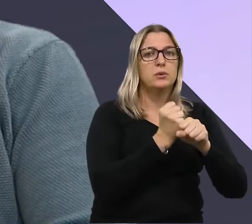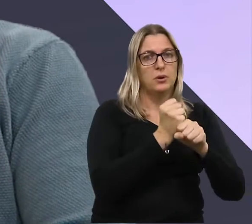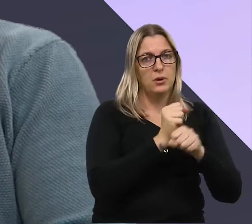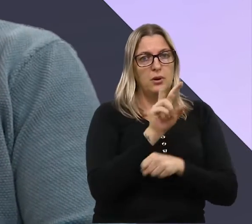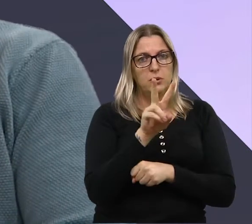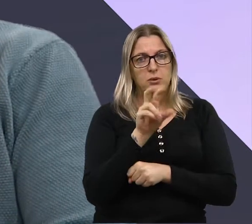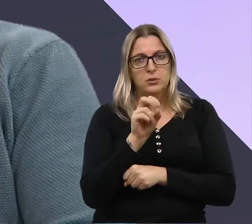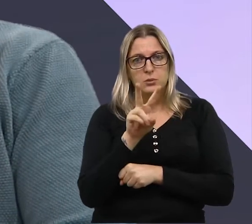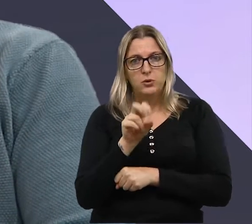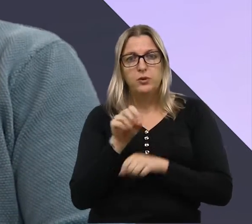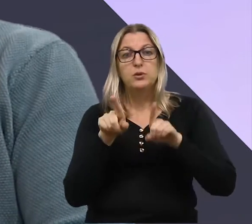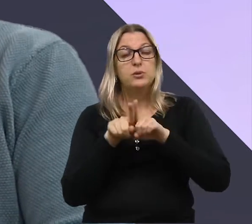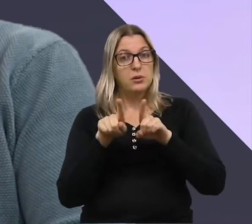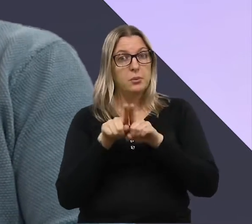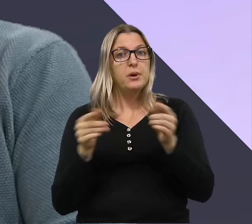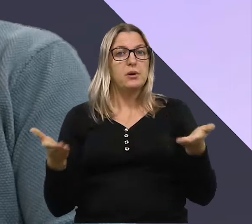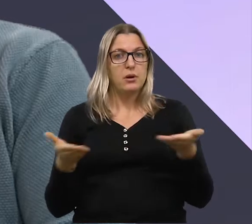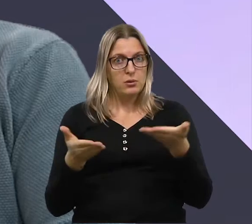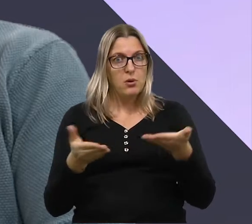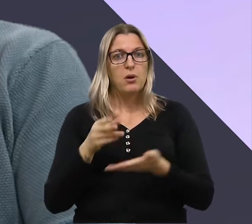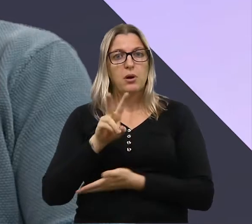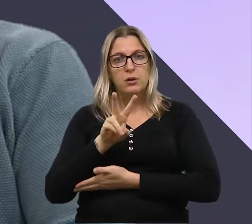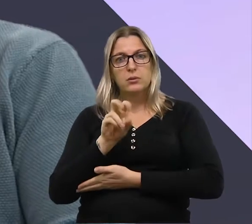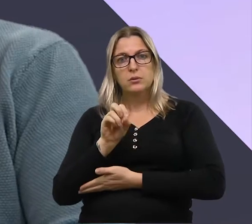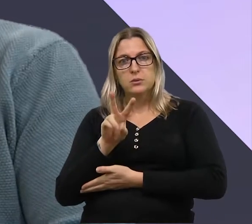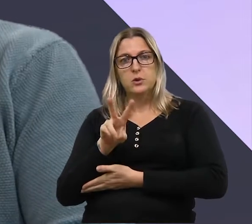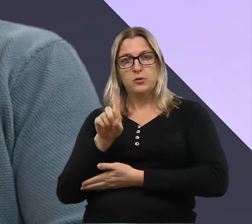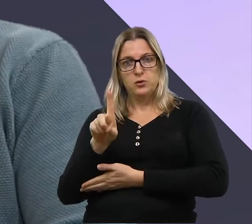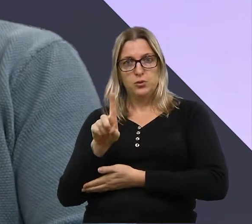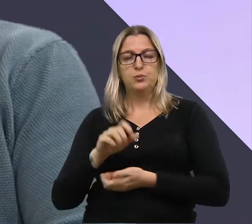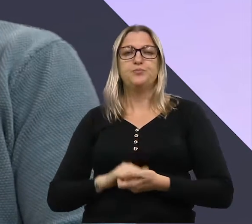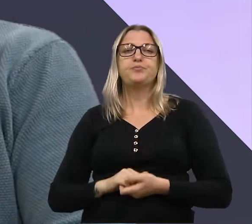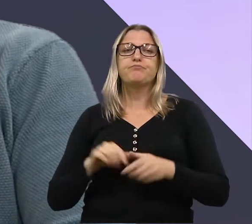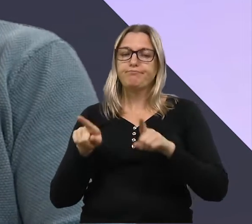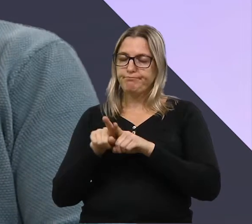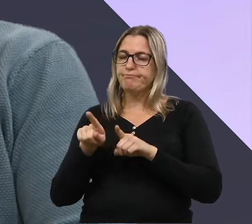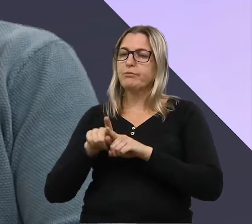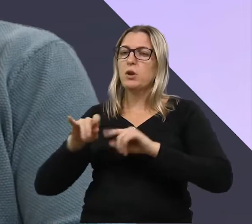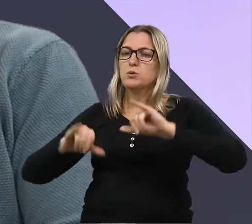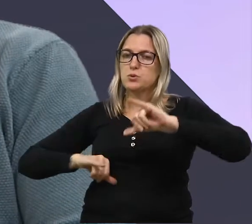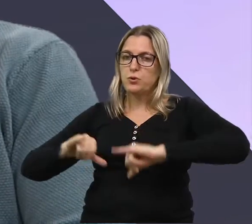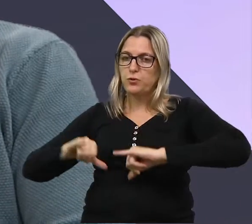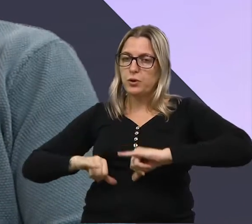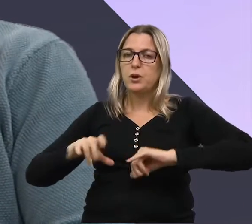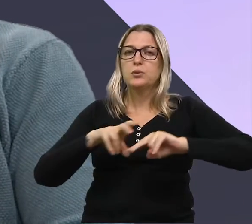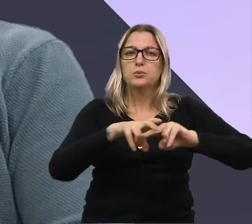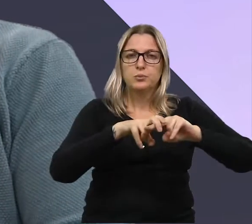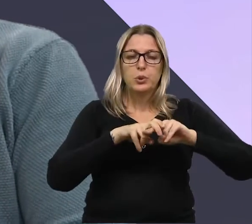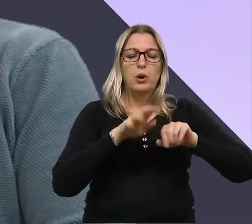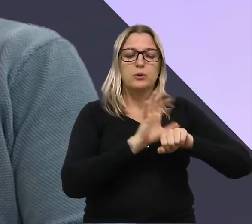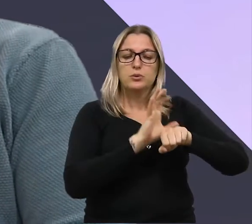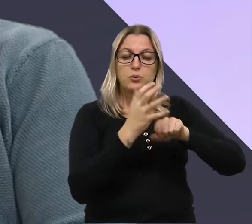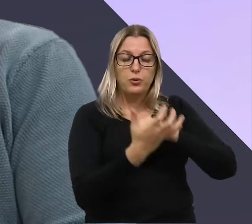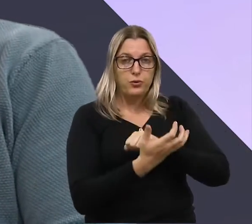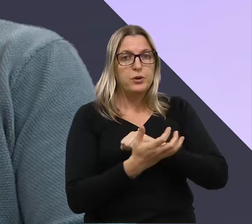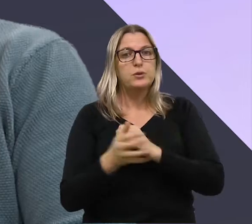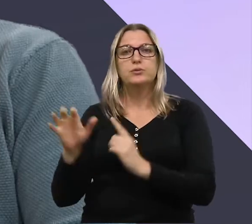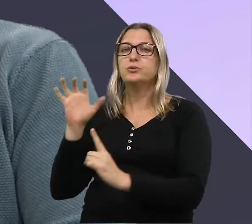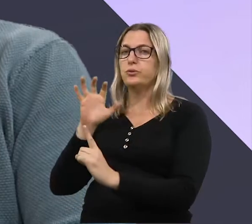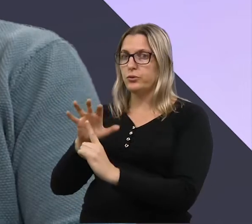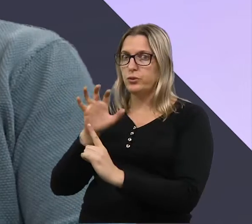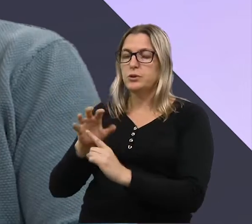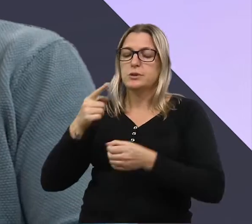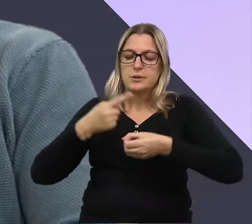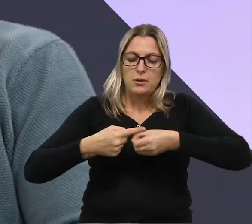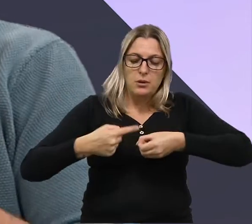todo o ano de 2020 agora no ano de dois mil e 21 também fortemente atingida por esse problema que que